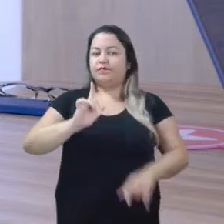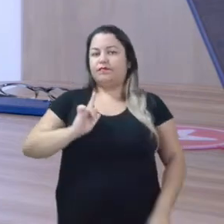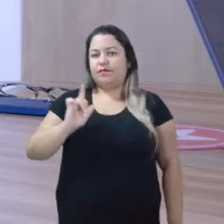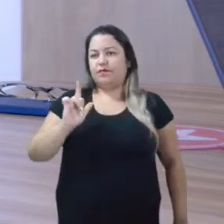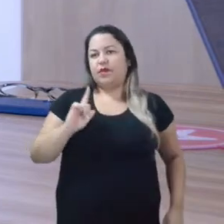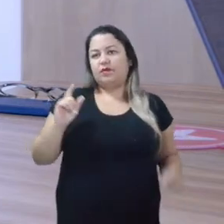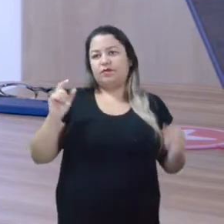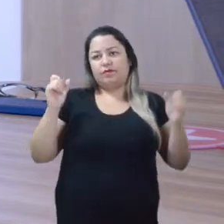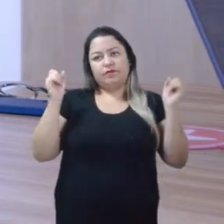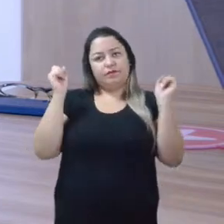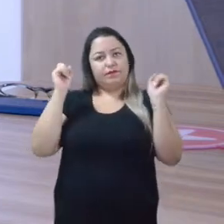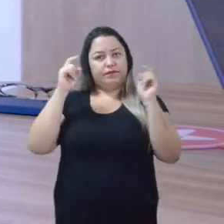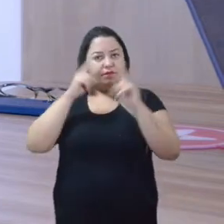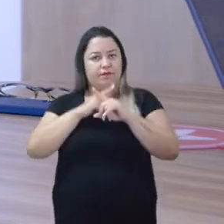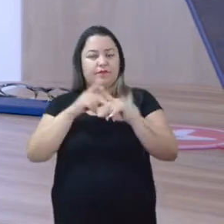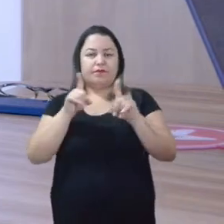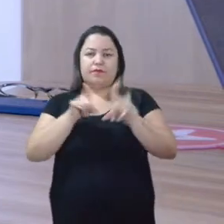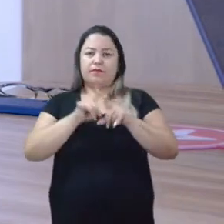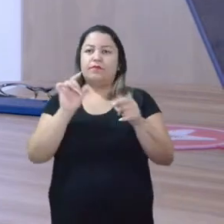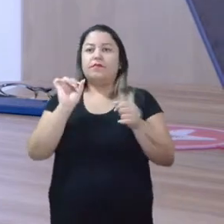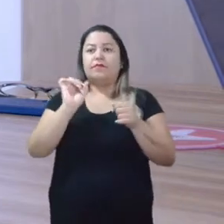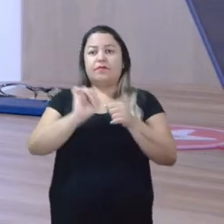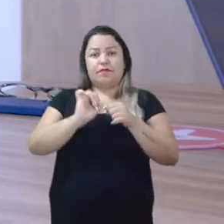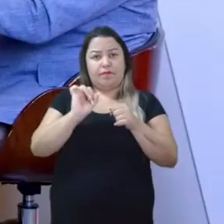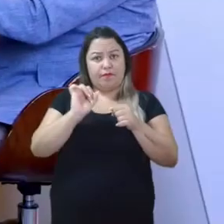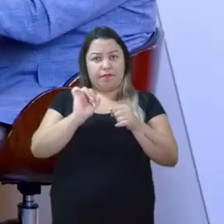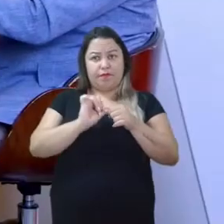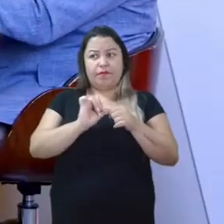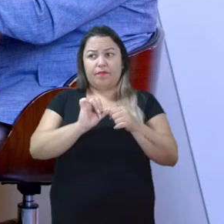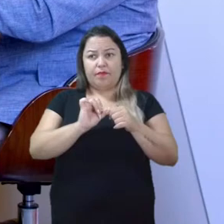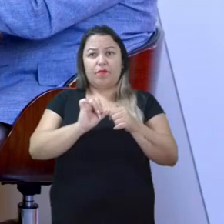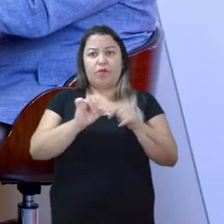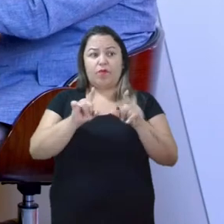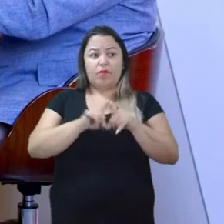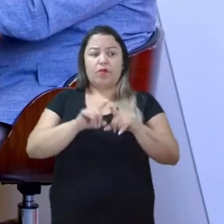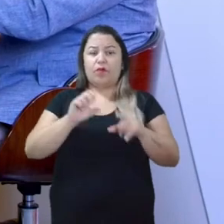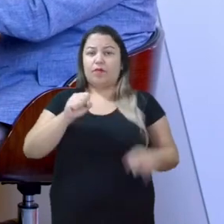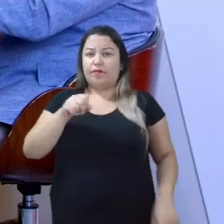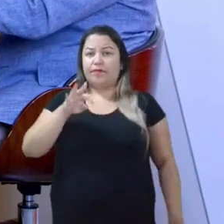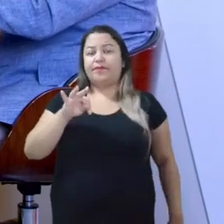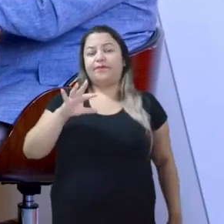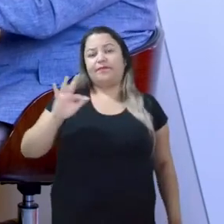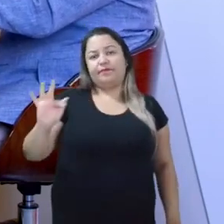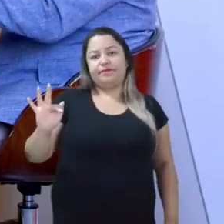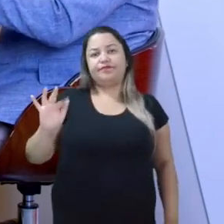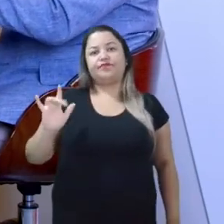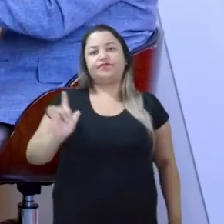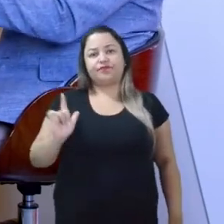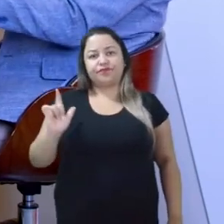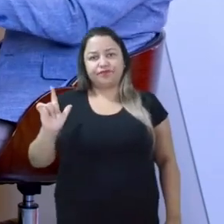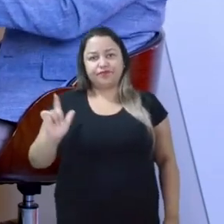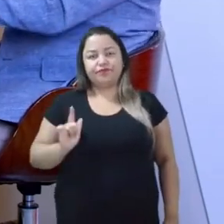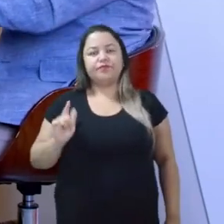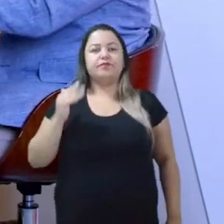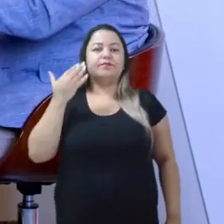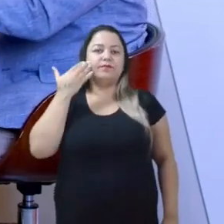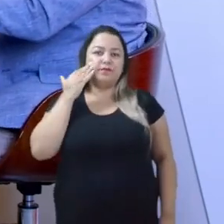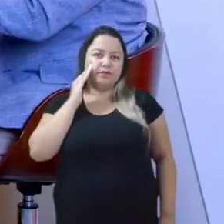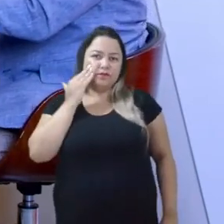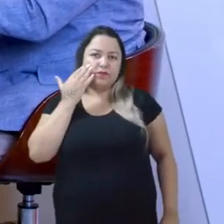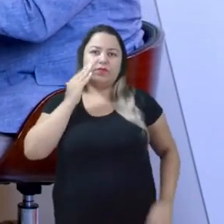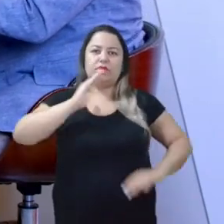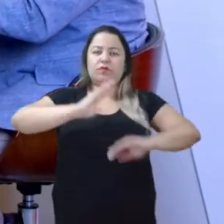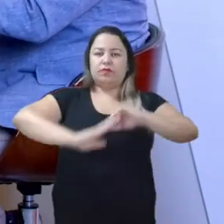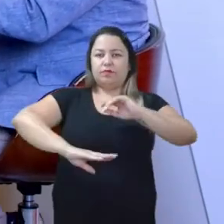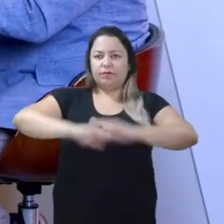de como realizar Mas isso essa é moderação. que o Supremo gostaria que fizesse. Seria mais ou menos isso, para poder entender na prática, assim, mais ou menos.